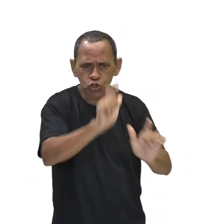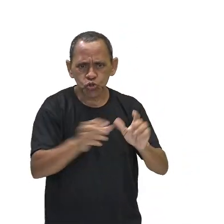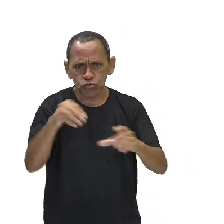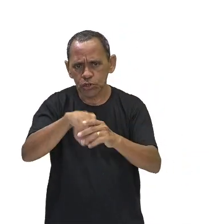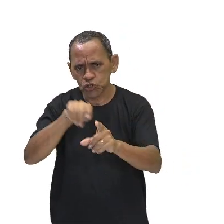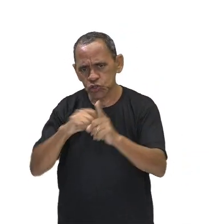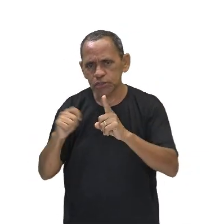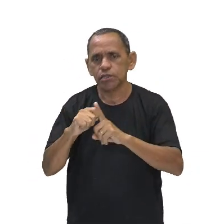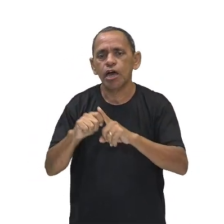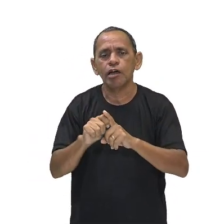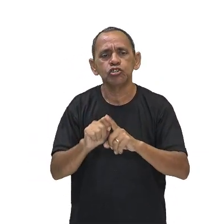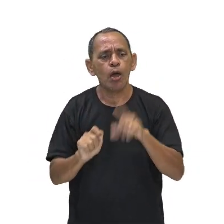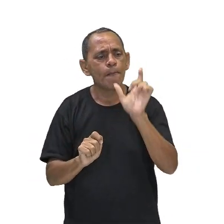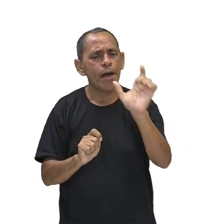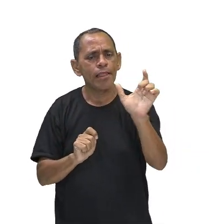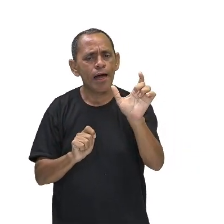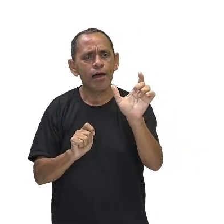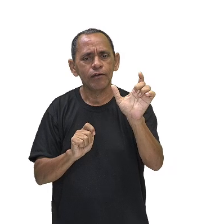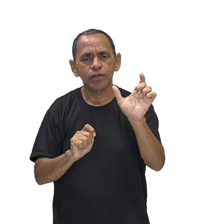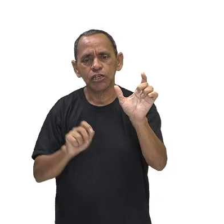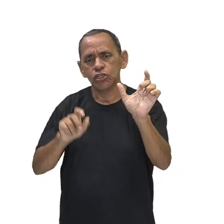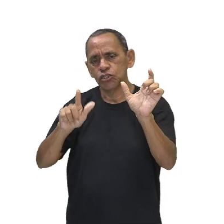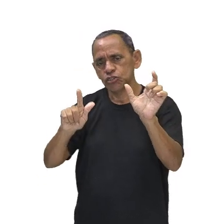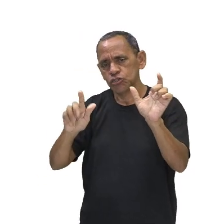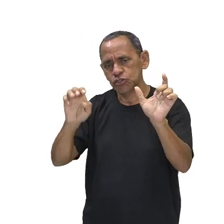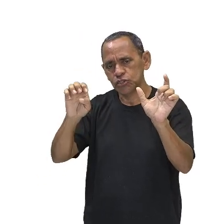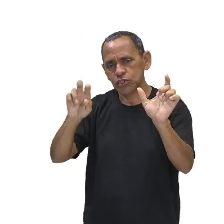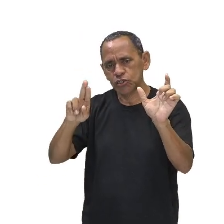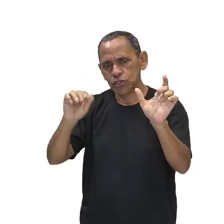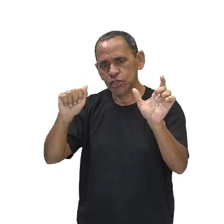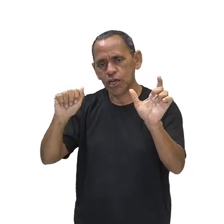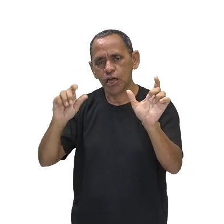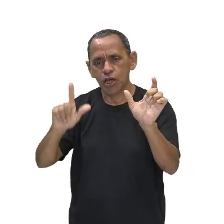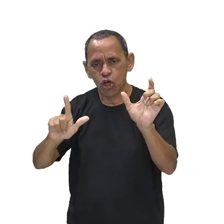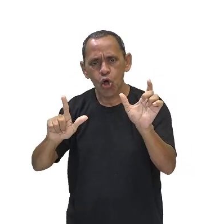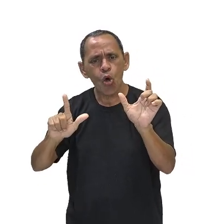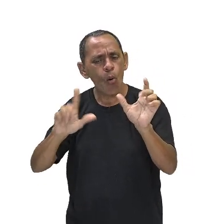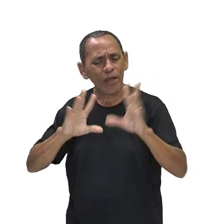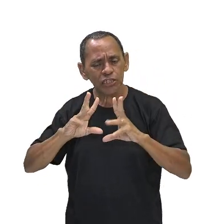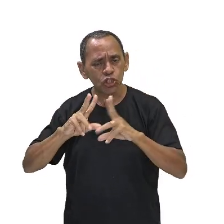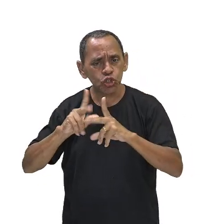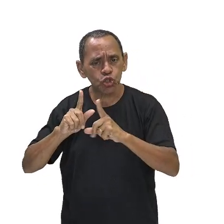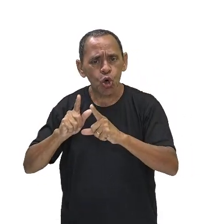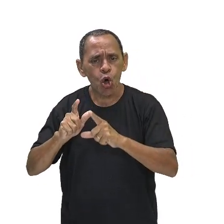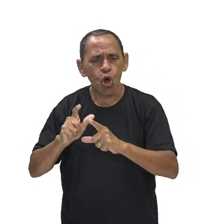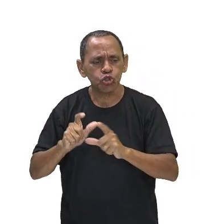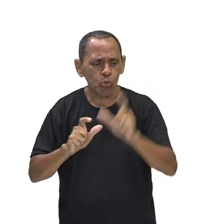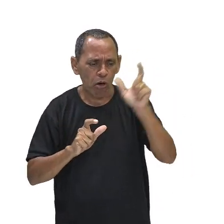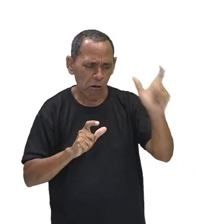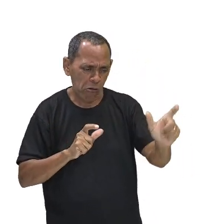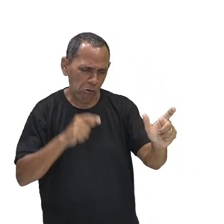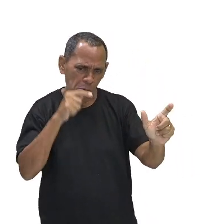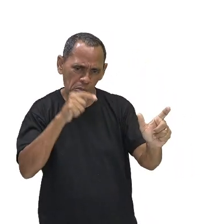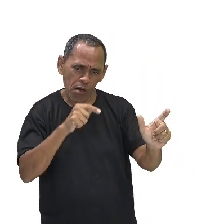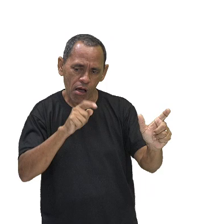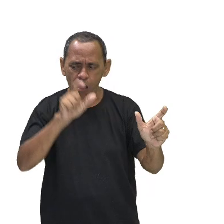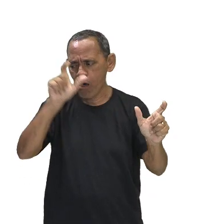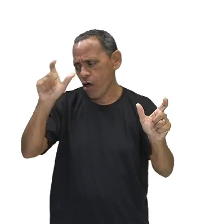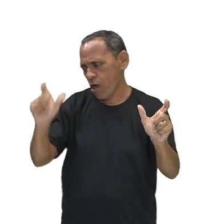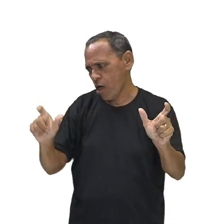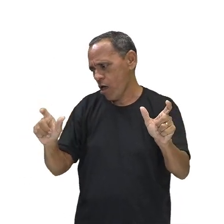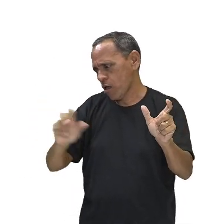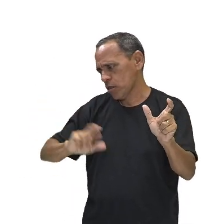já diz, é geral, é para todo mundo. Não vale só para mim, não vale só para você. Tem que